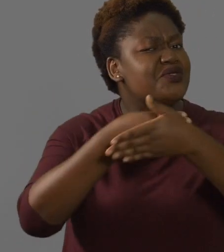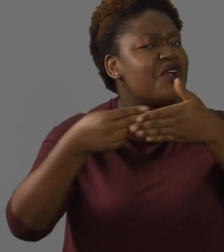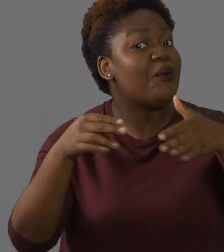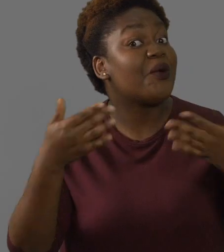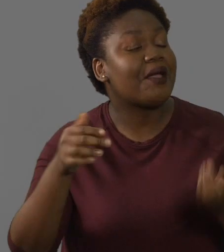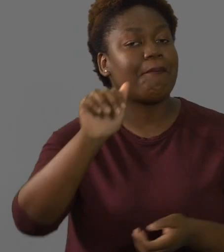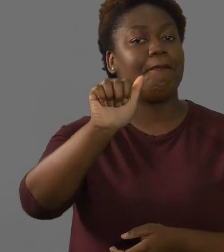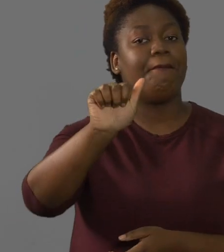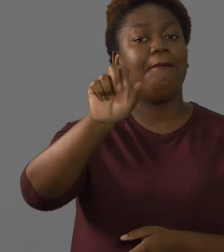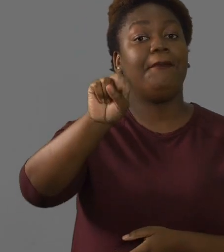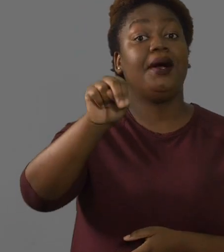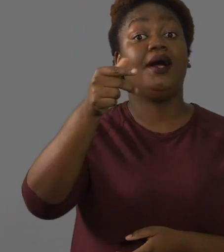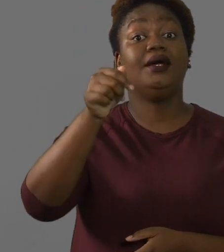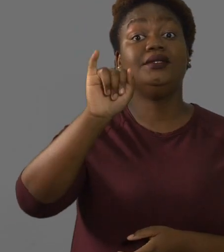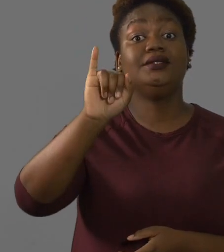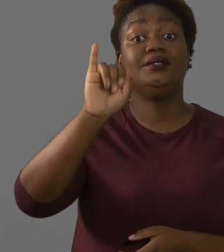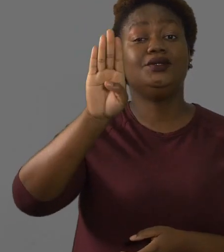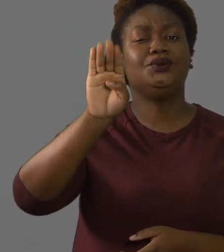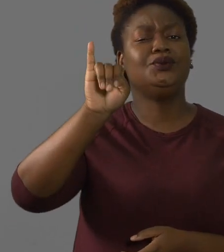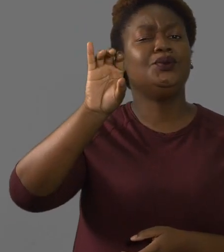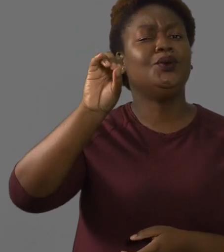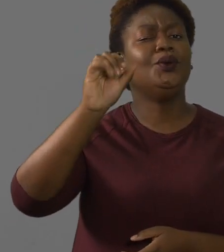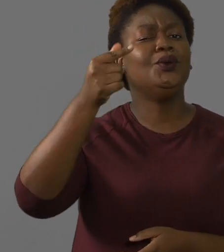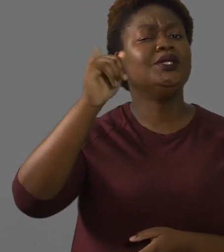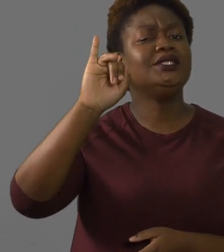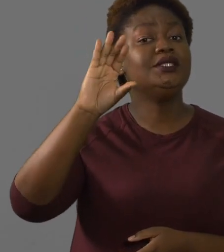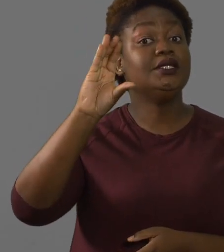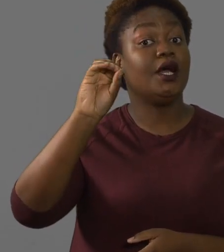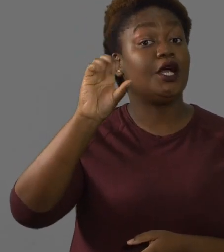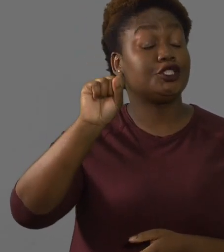Saiba por que algumas doenças resistem a antibióticos.